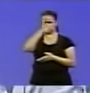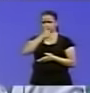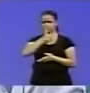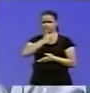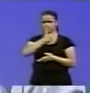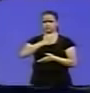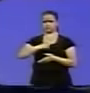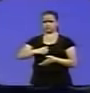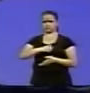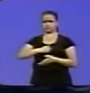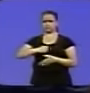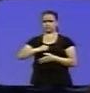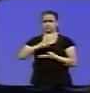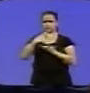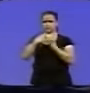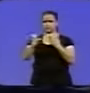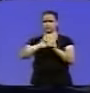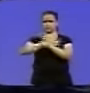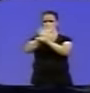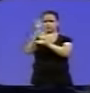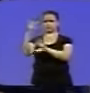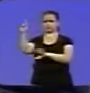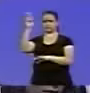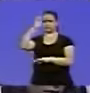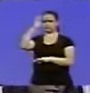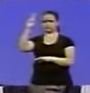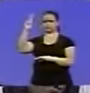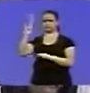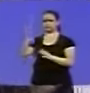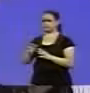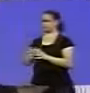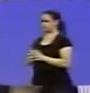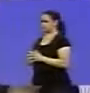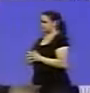Mateus. Glória a vós, Senhor.